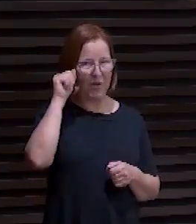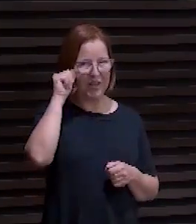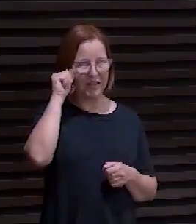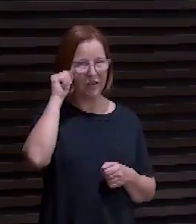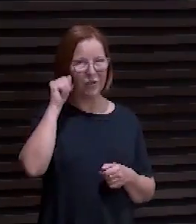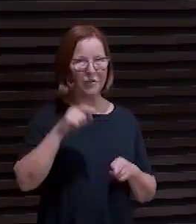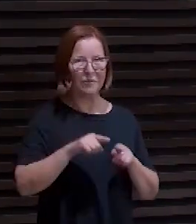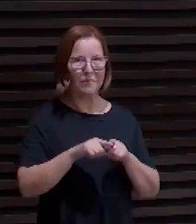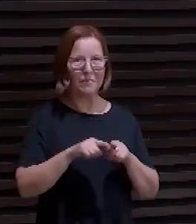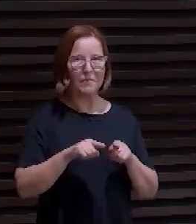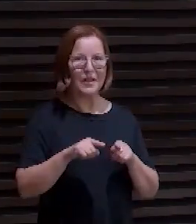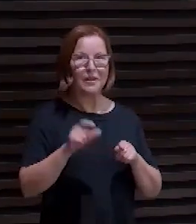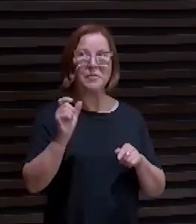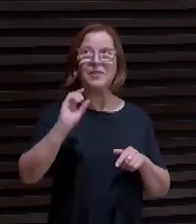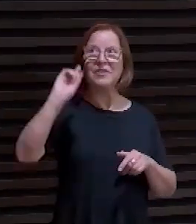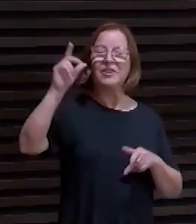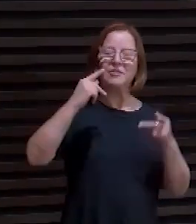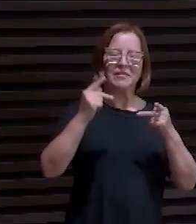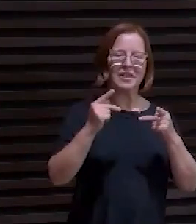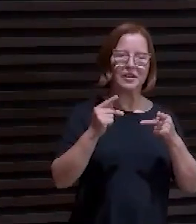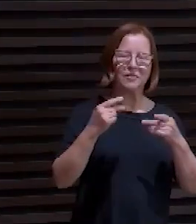aqui, acheguemo-nos.